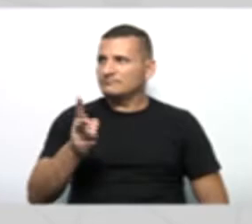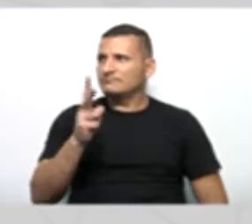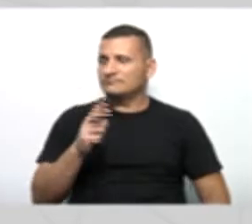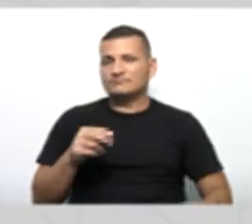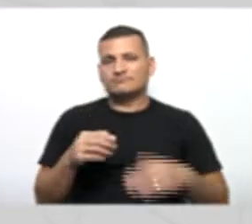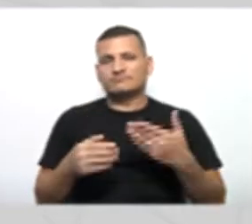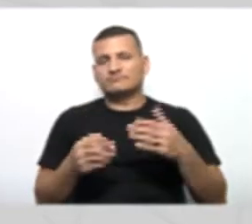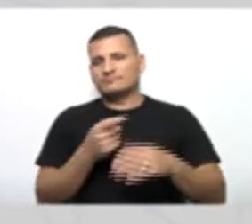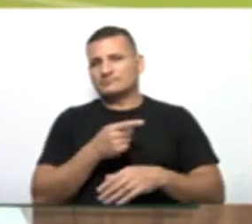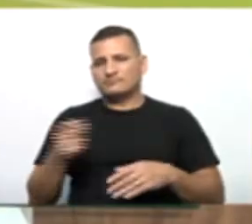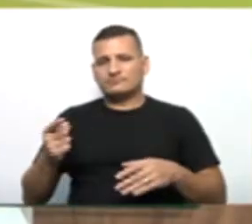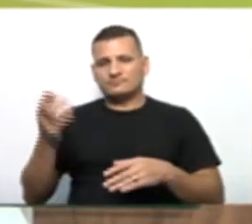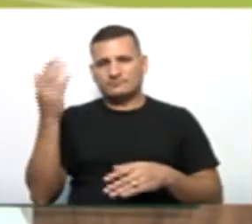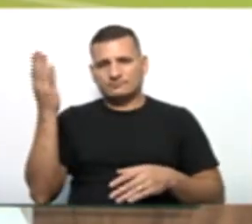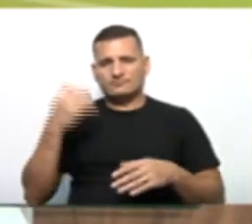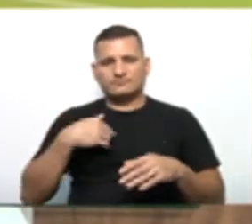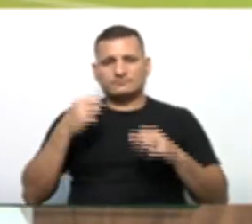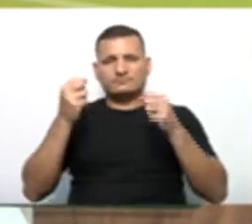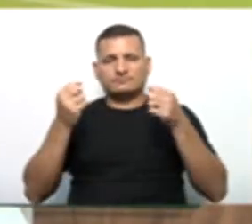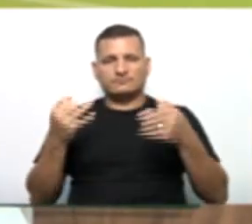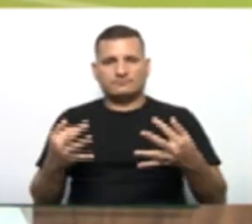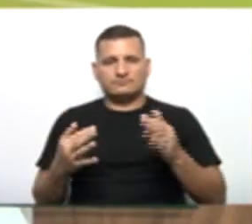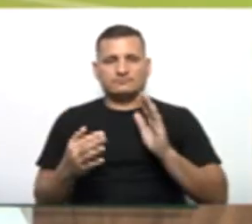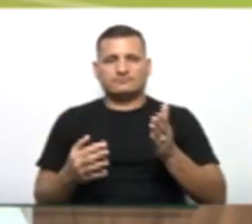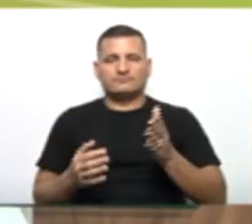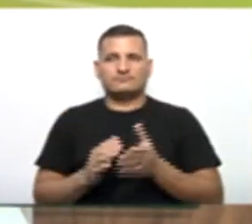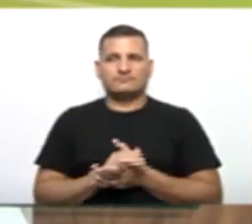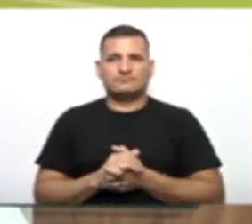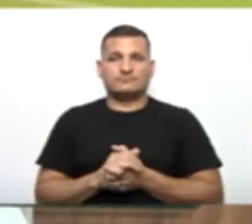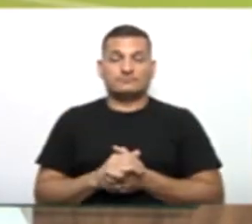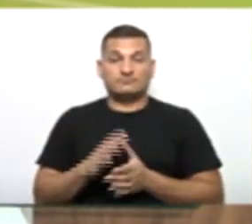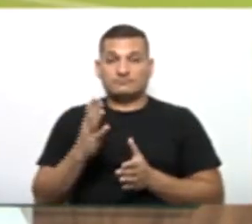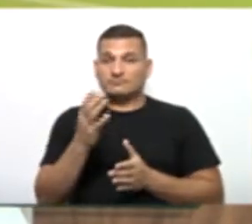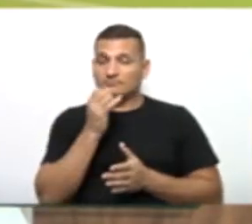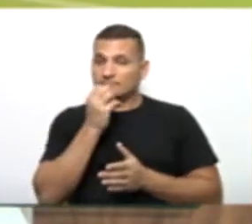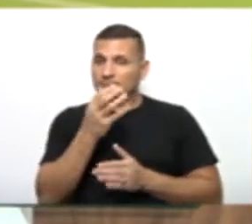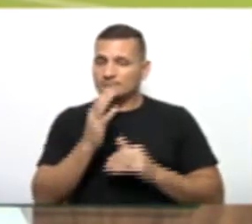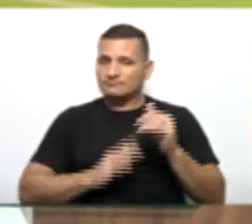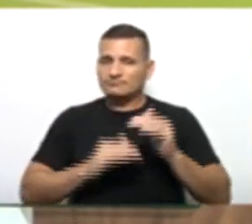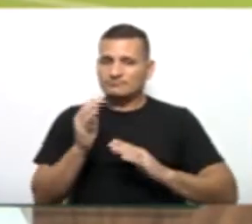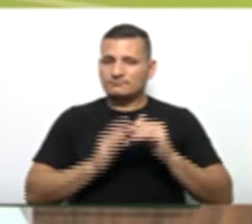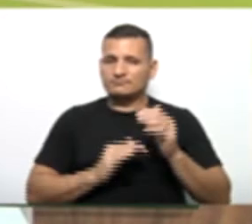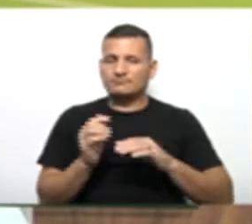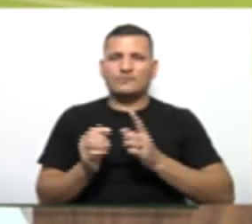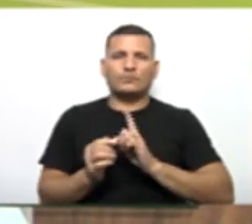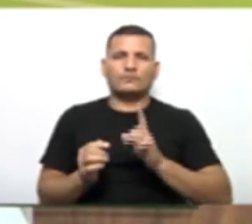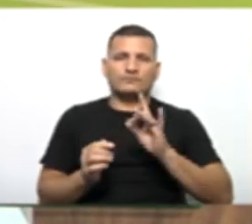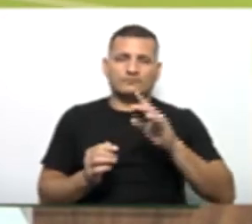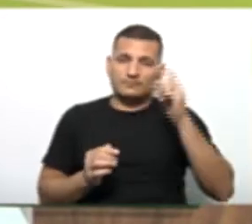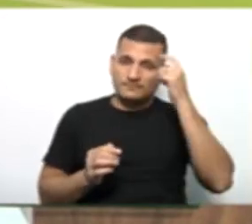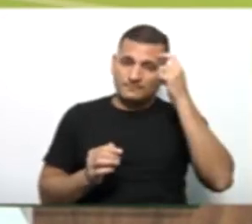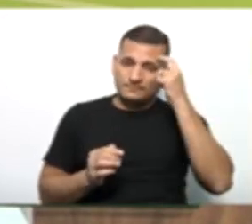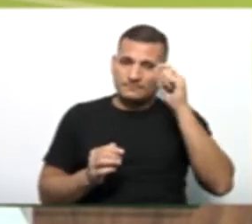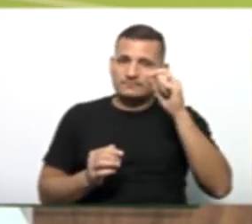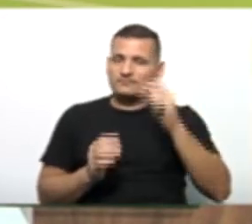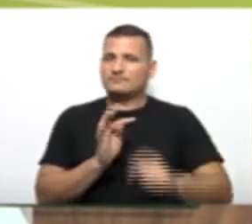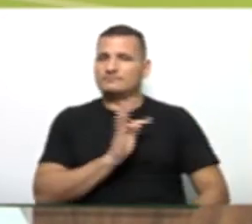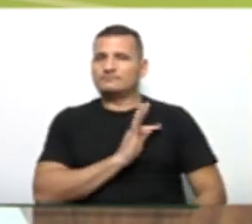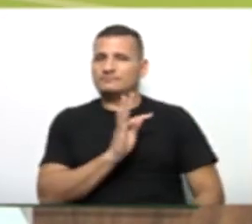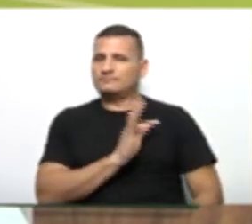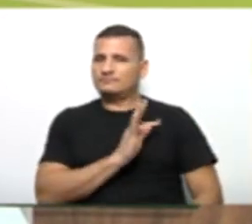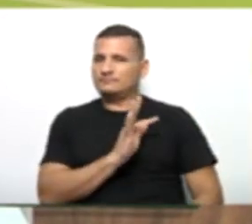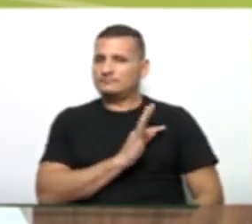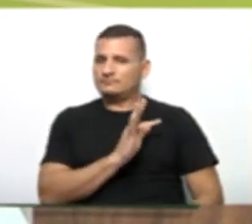semana passada nós falávamos que por um bom profissional nós não devemos pensar somente na questão técnica